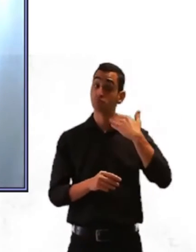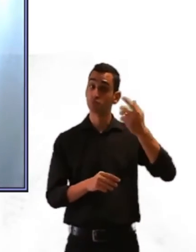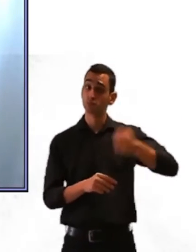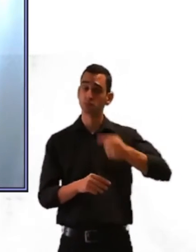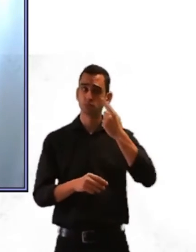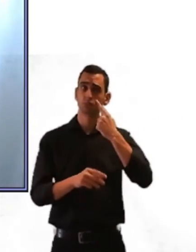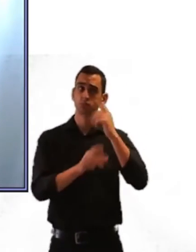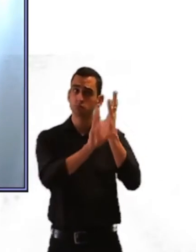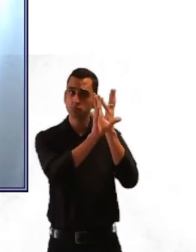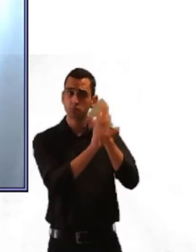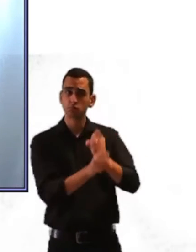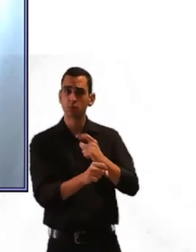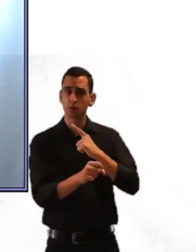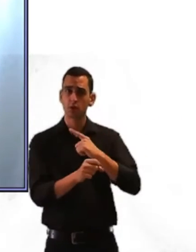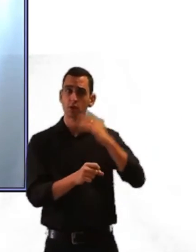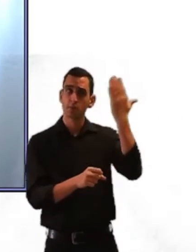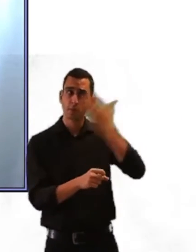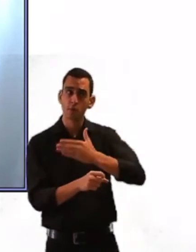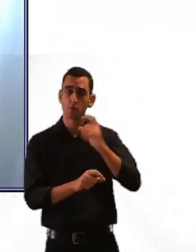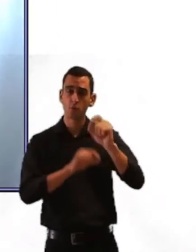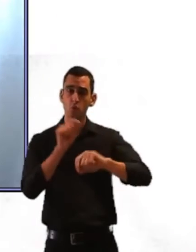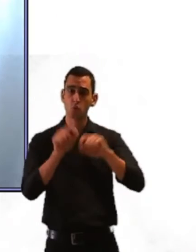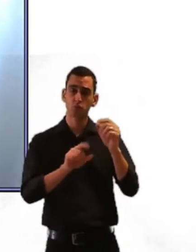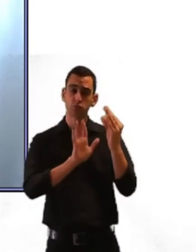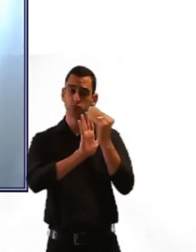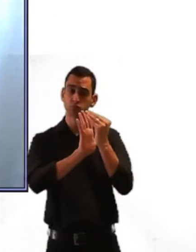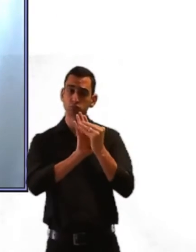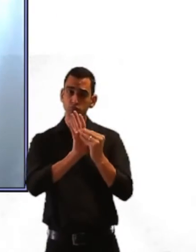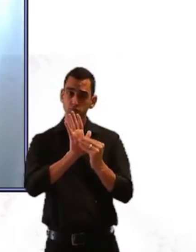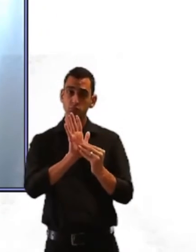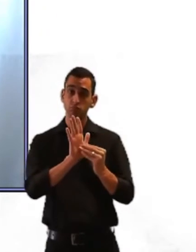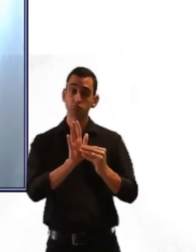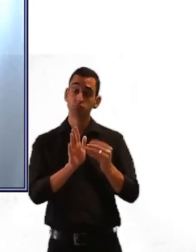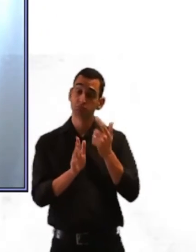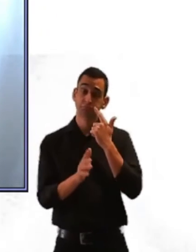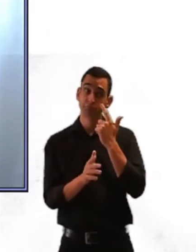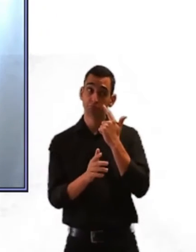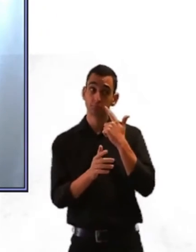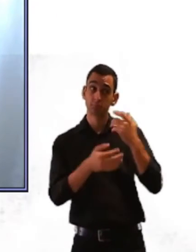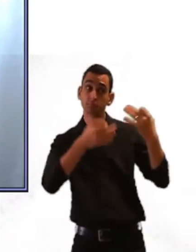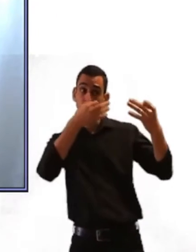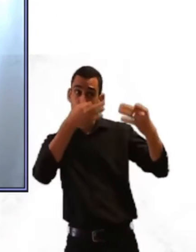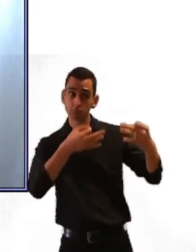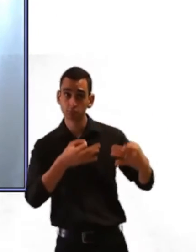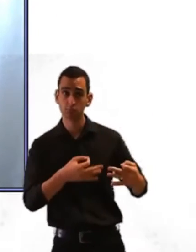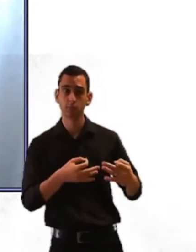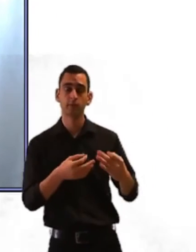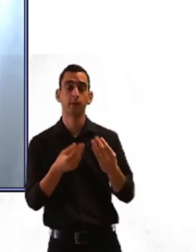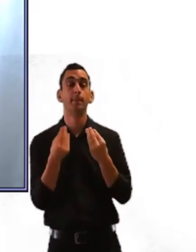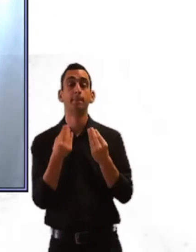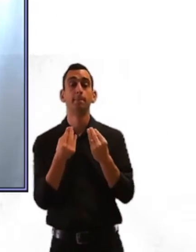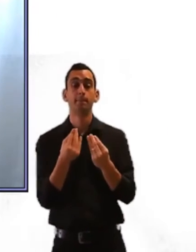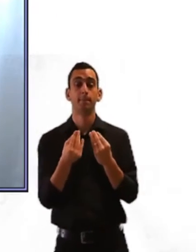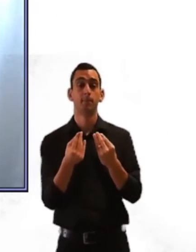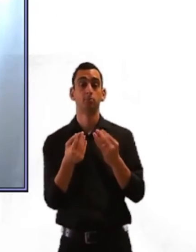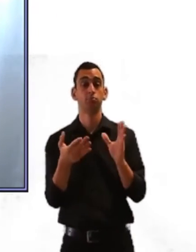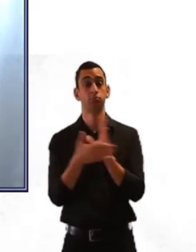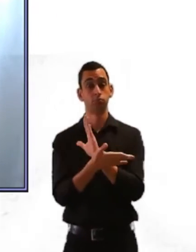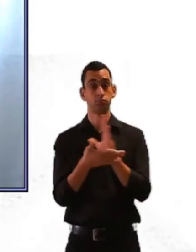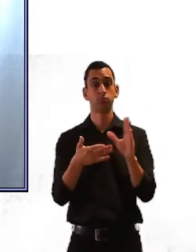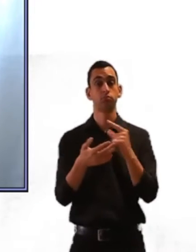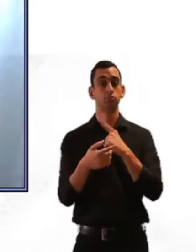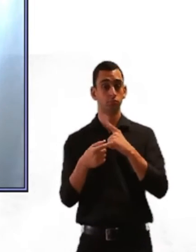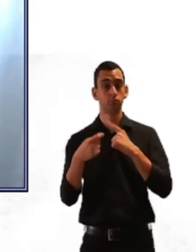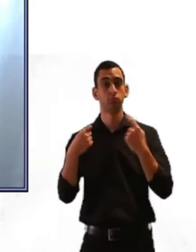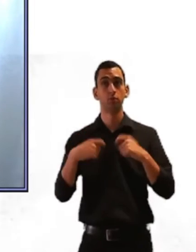se valer de standards probatórios, de padrões de prova, ou seja, em que haja uma margem.